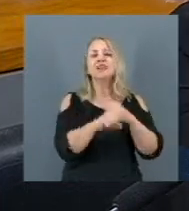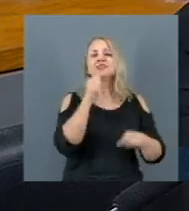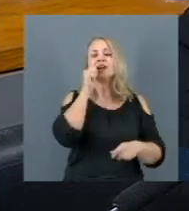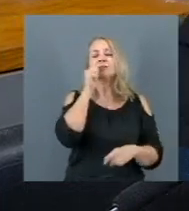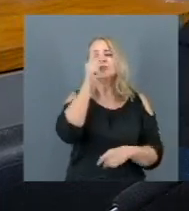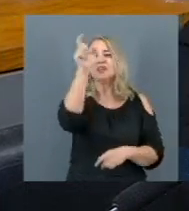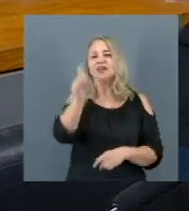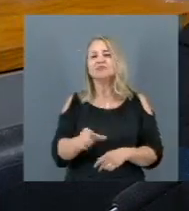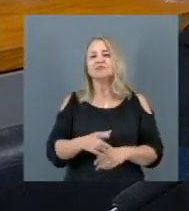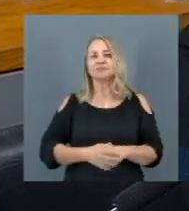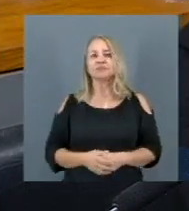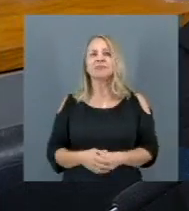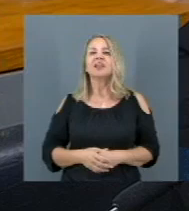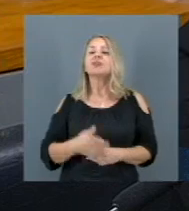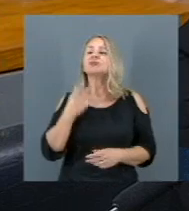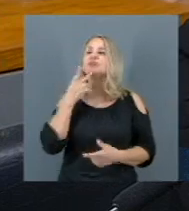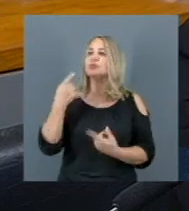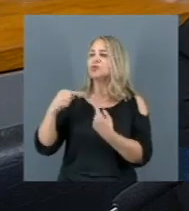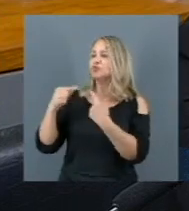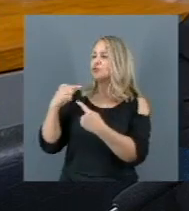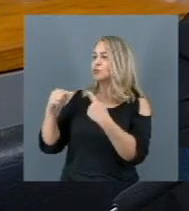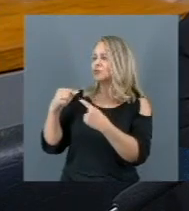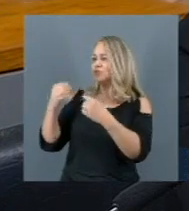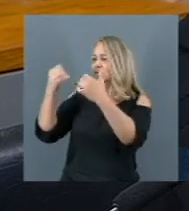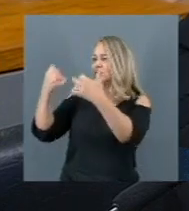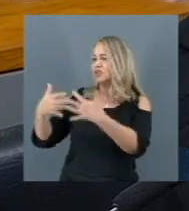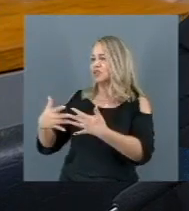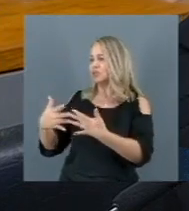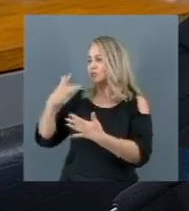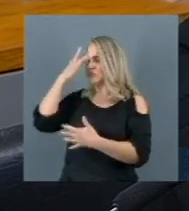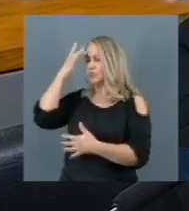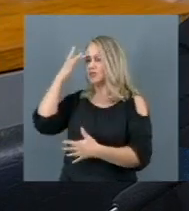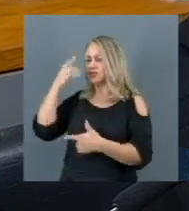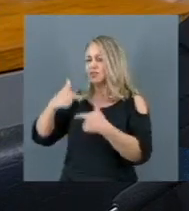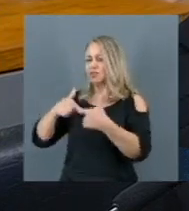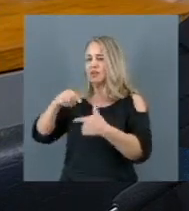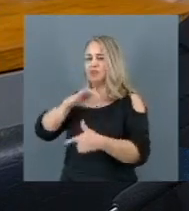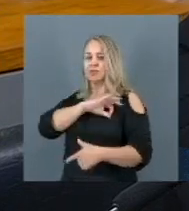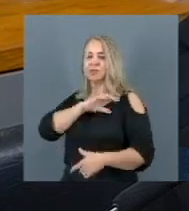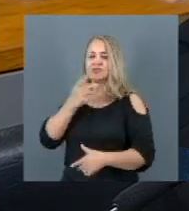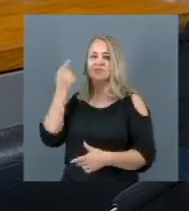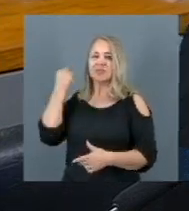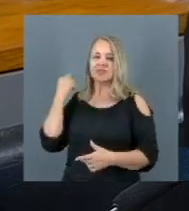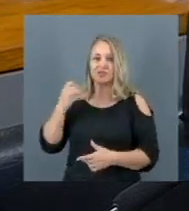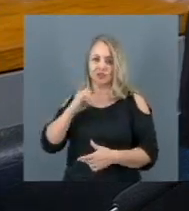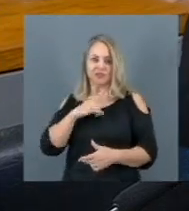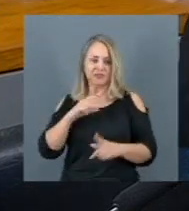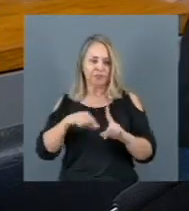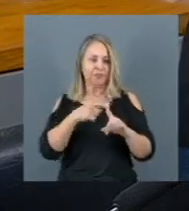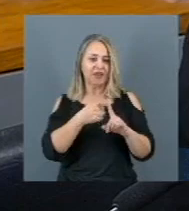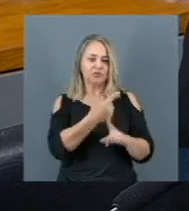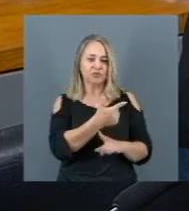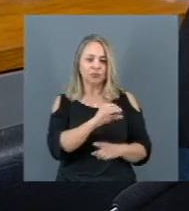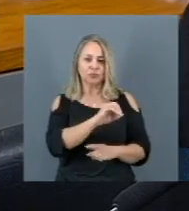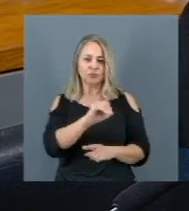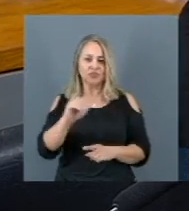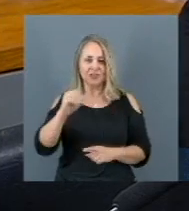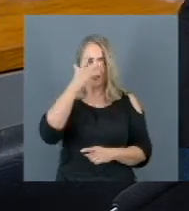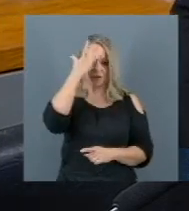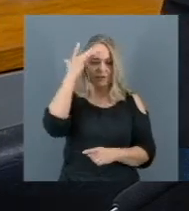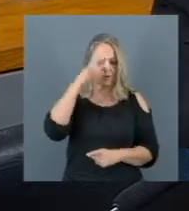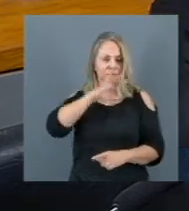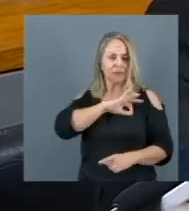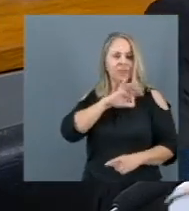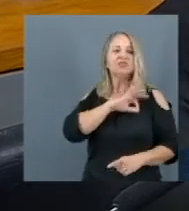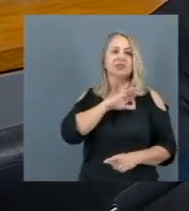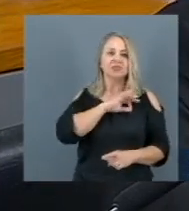senhora falou, foi discutido muito aqui sobre os efetivos. E se a senhora tivesse mais 200 policiais junto com a